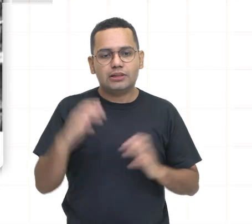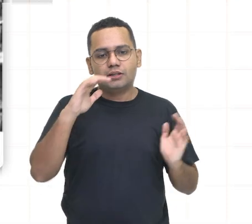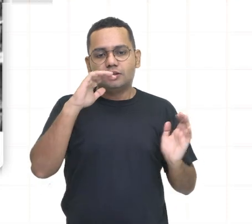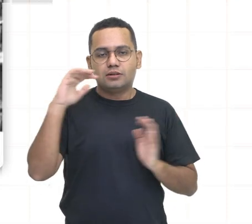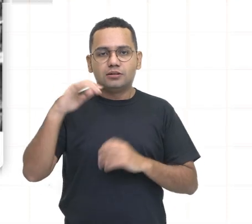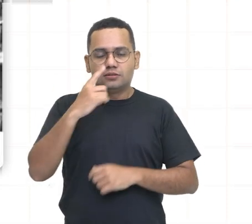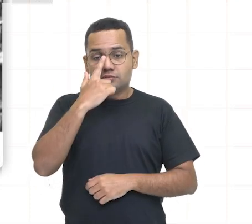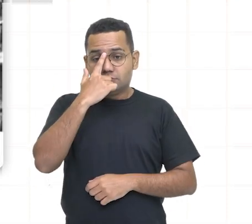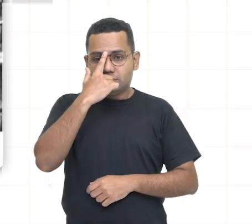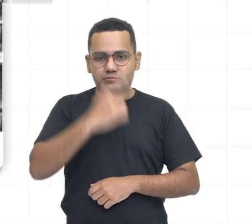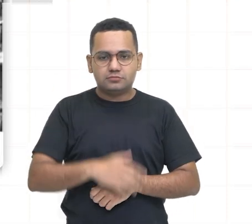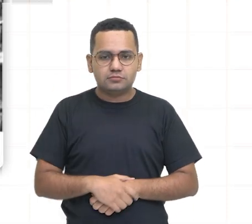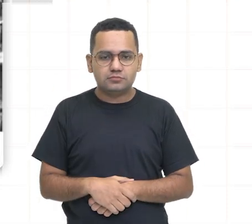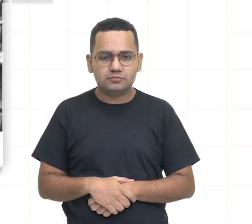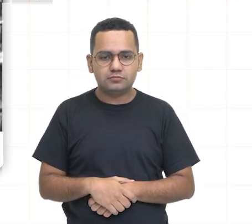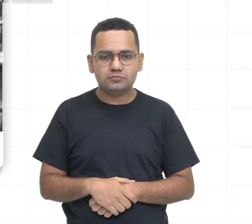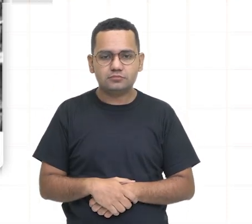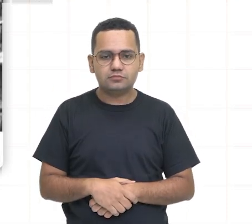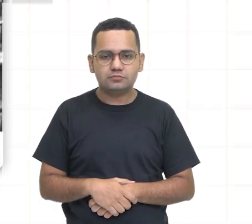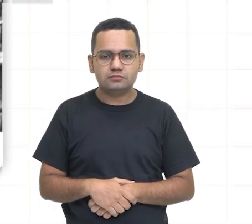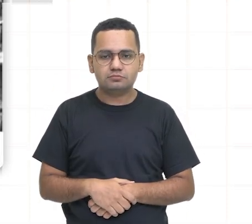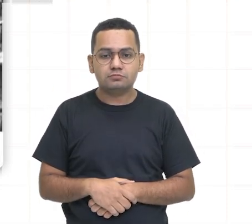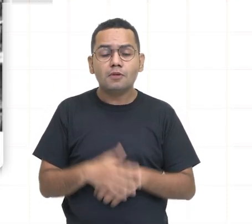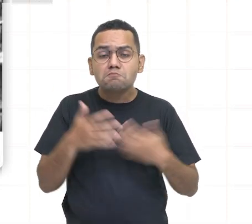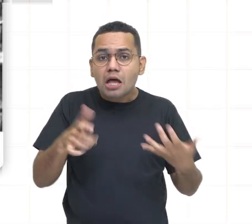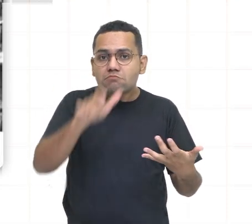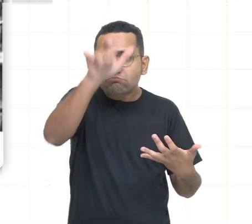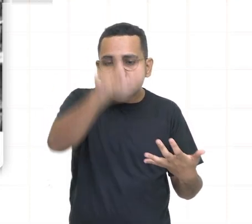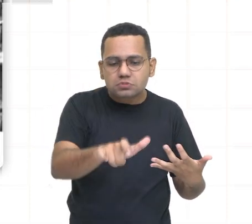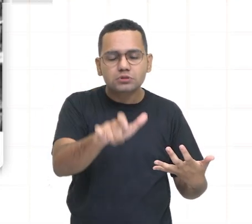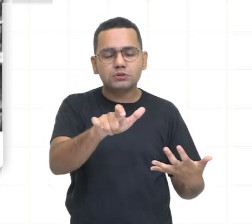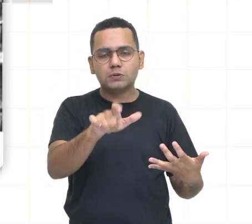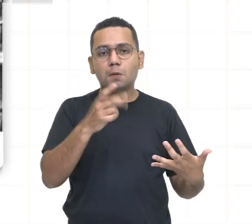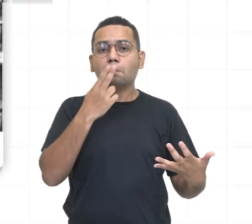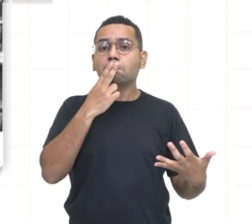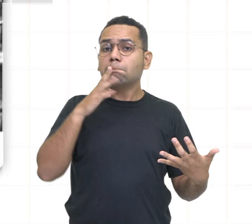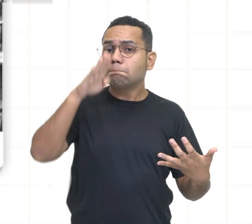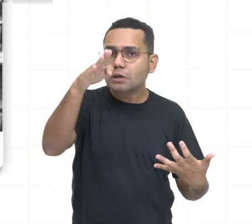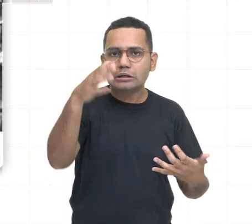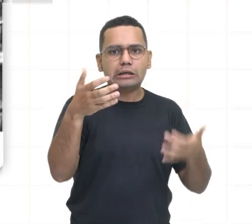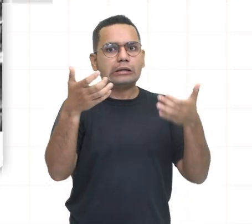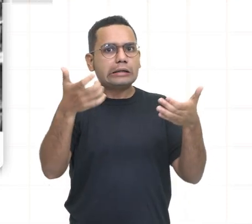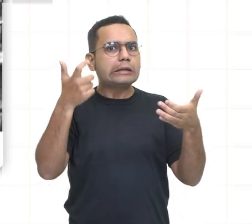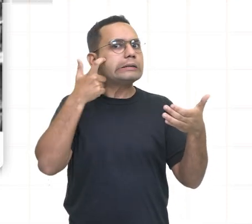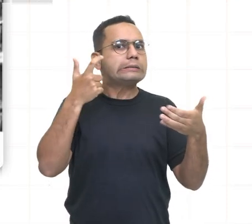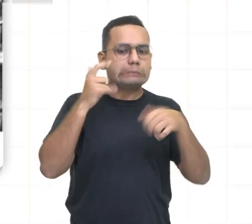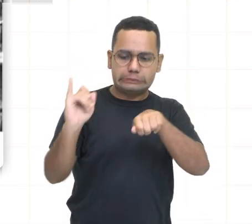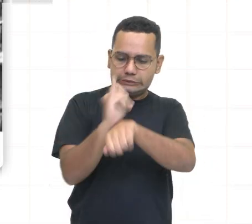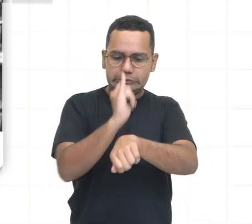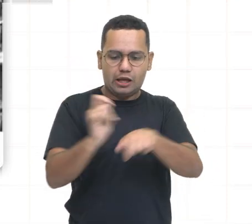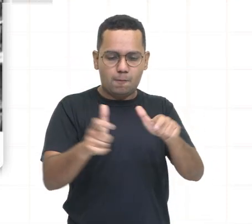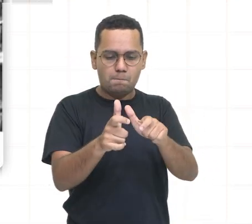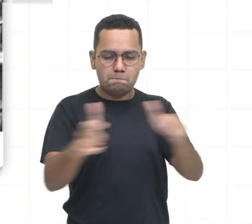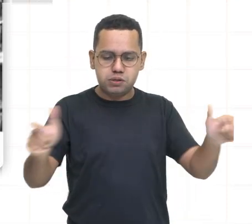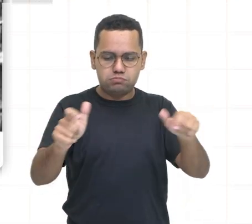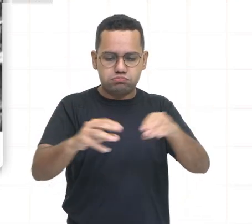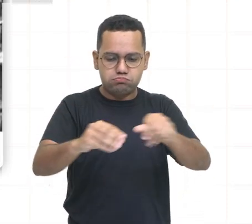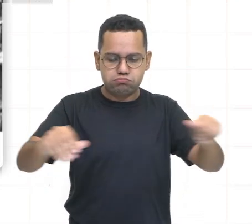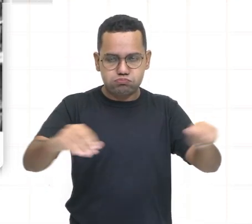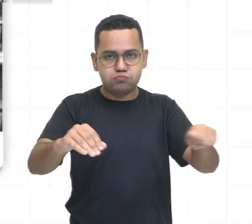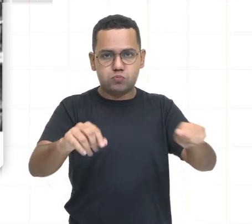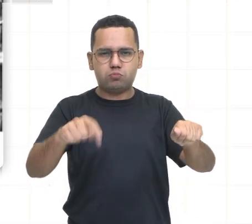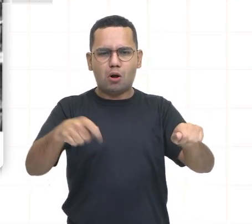Também a gente tem a ideia de Hitler de expandir os domínios territoriais da Alemanha e ampliar, dessa forma,